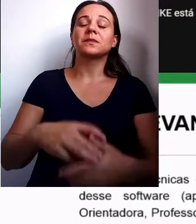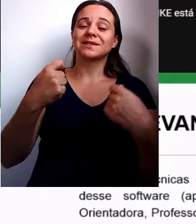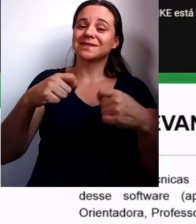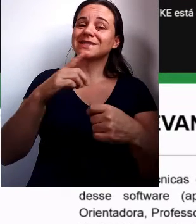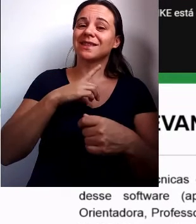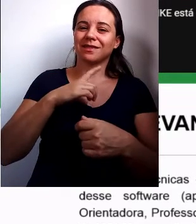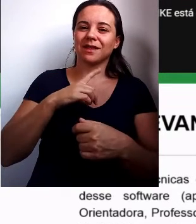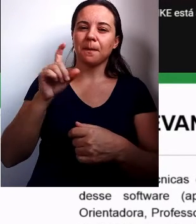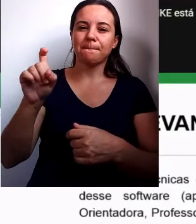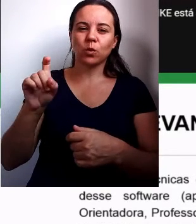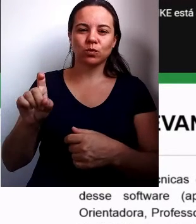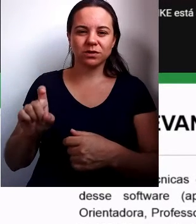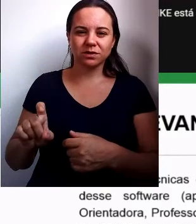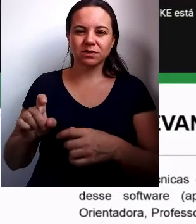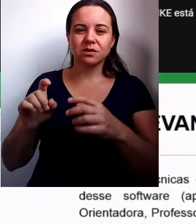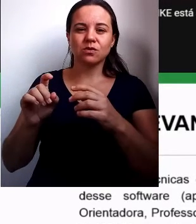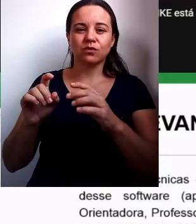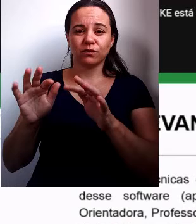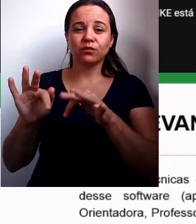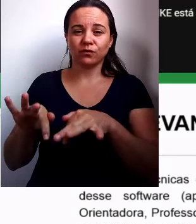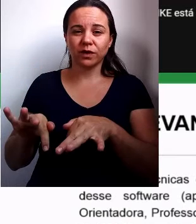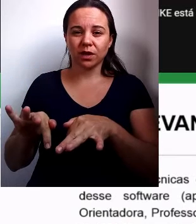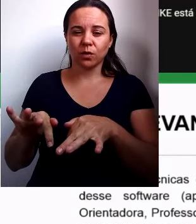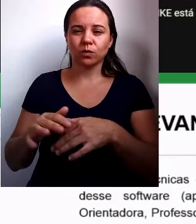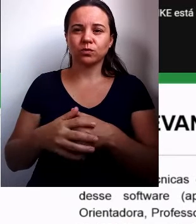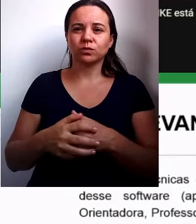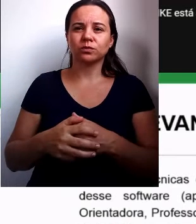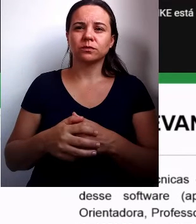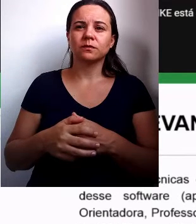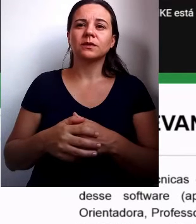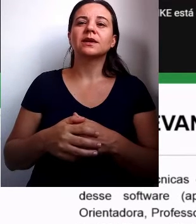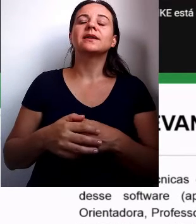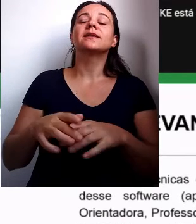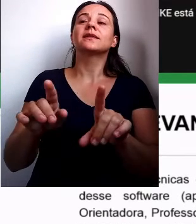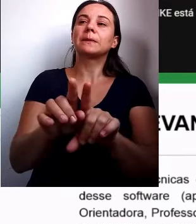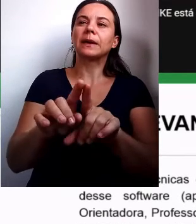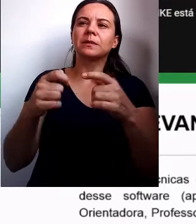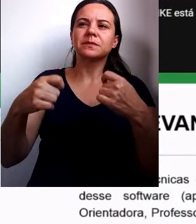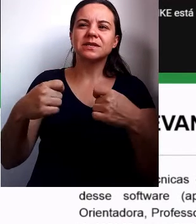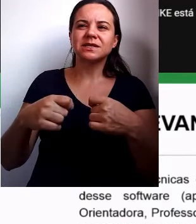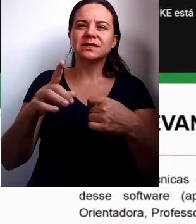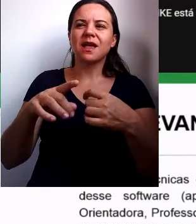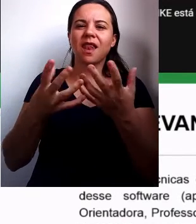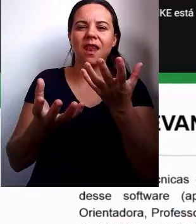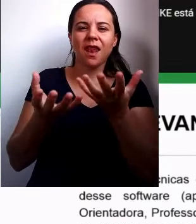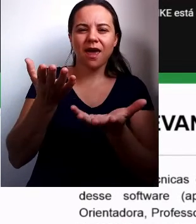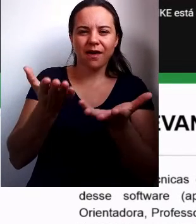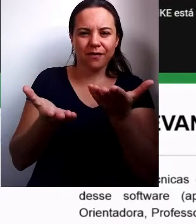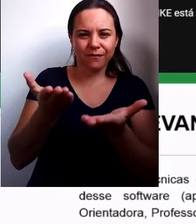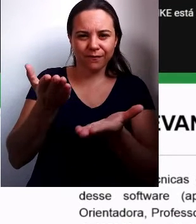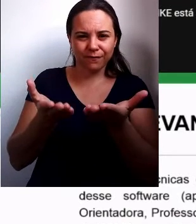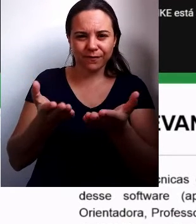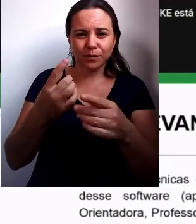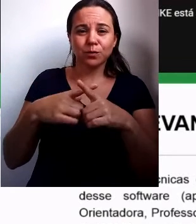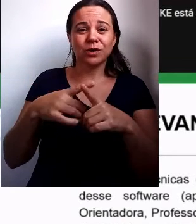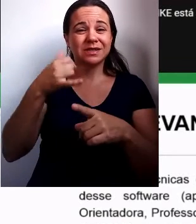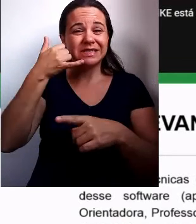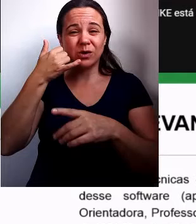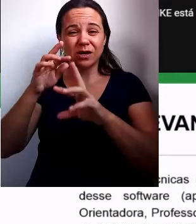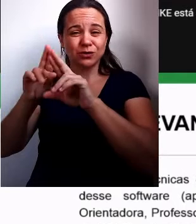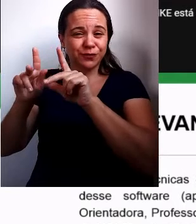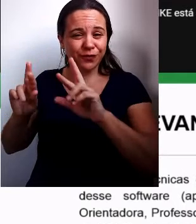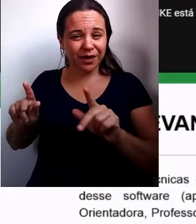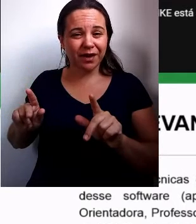alunos, tá? E o aplicativo também tem que ser leve a ponto de rodar em celulares com planos